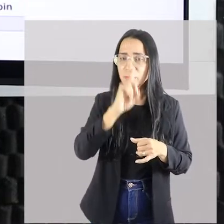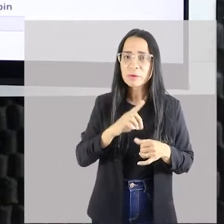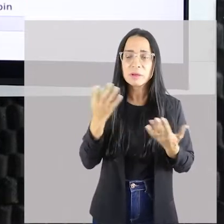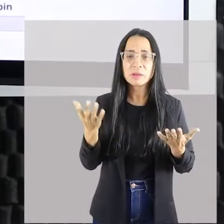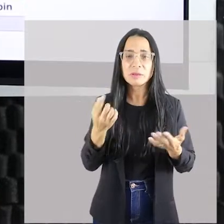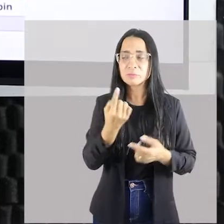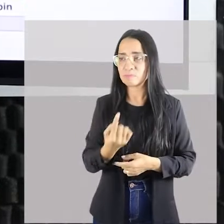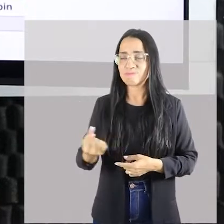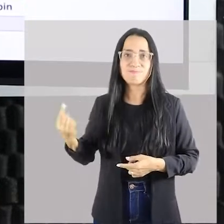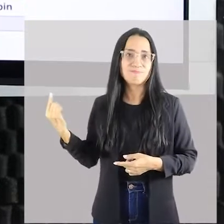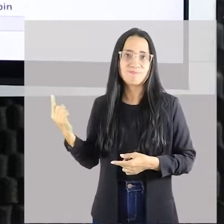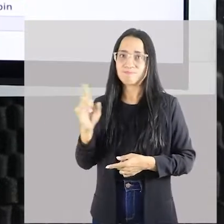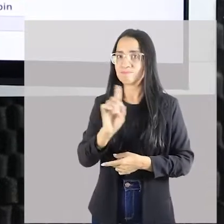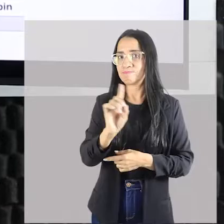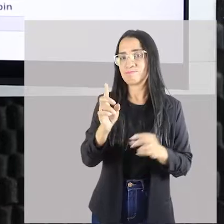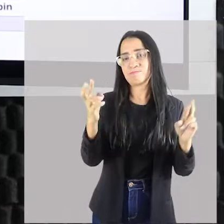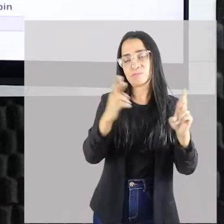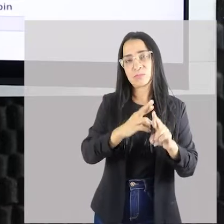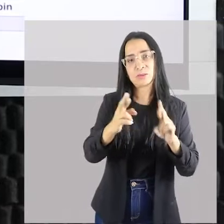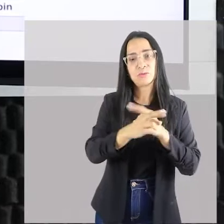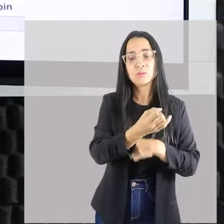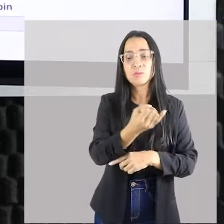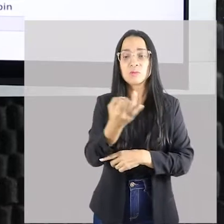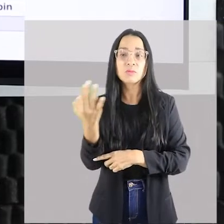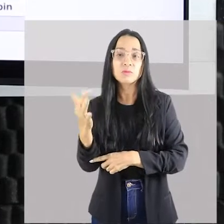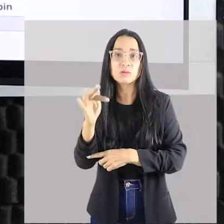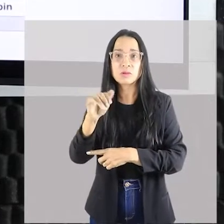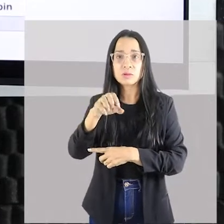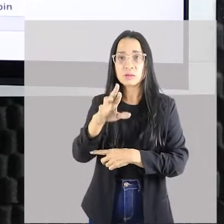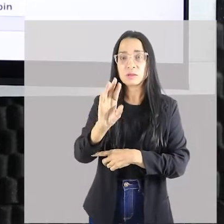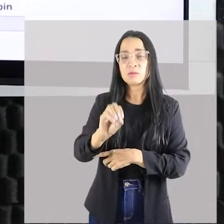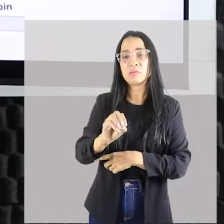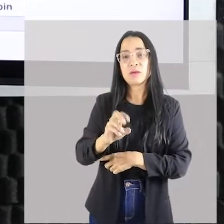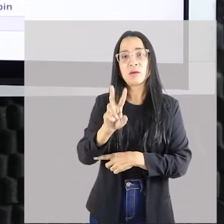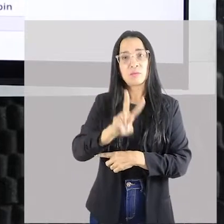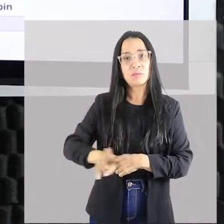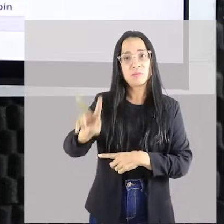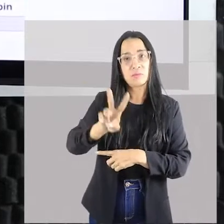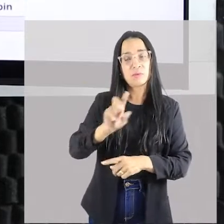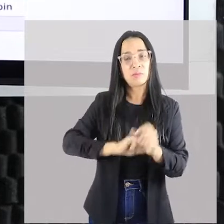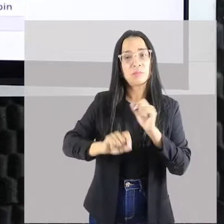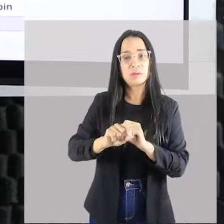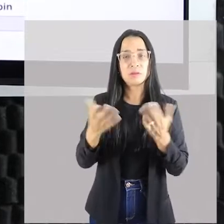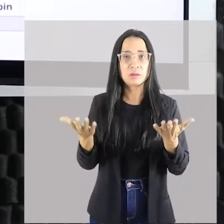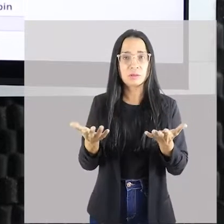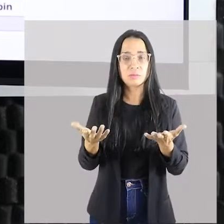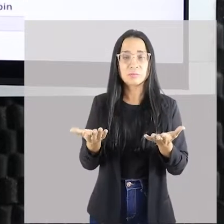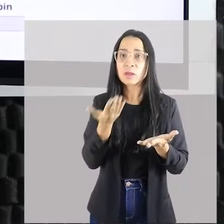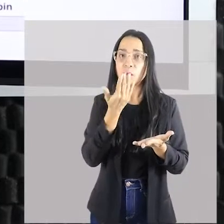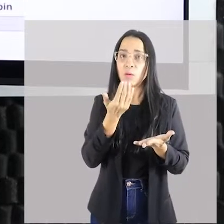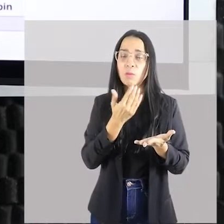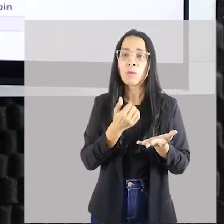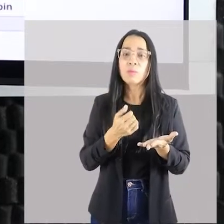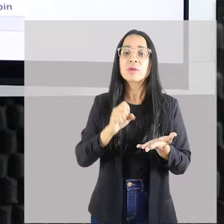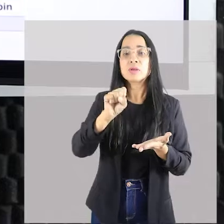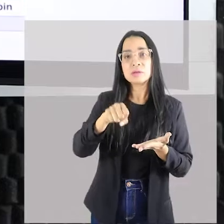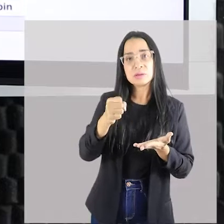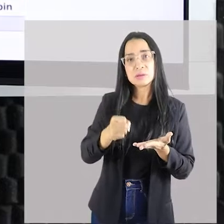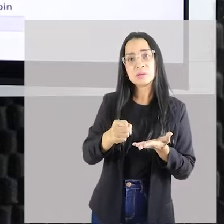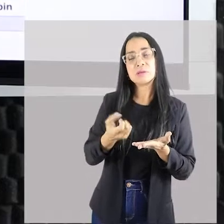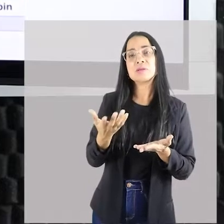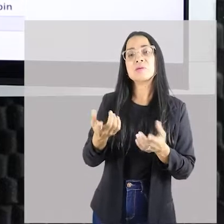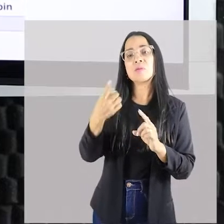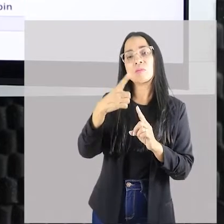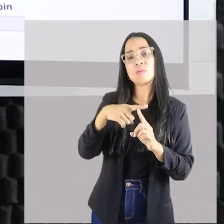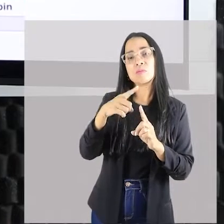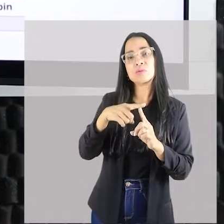ela não tá relacionada com a quantidade de ferro que você consome. Ela tá relacionada com o fator genético,